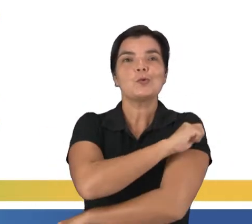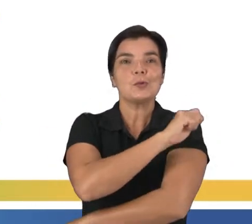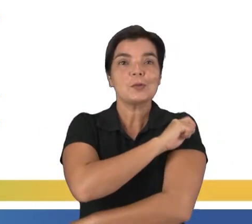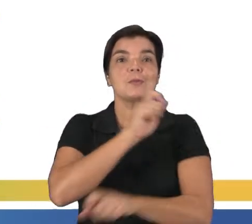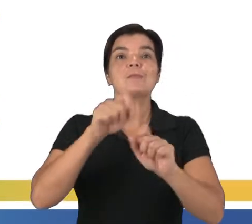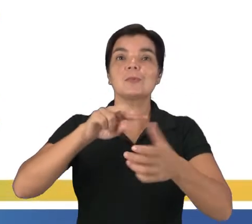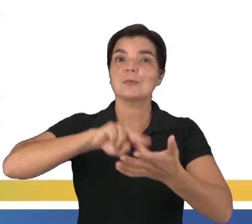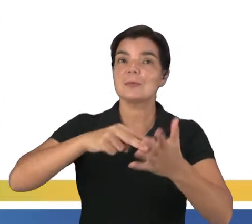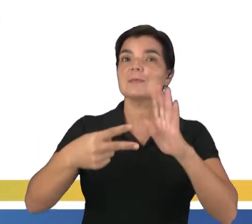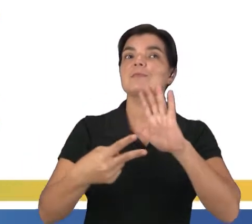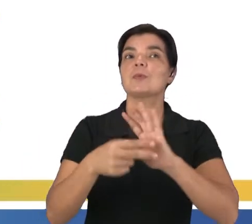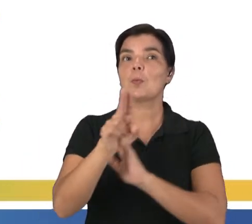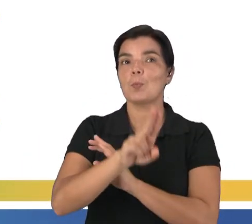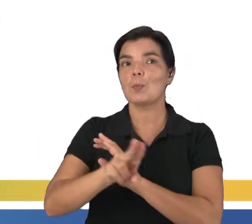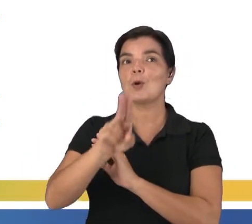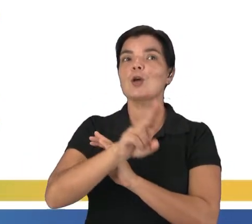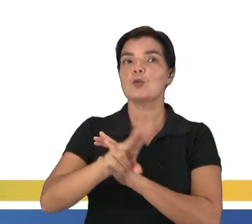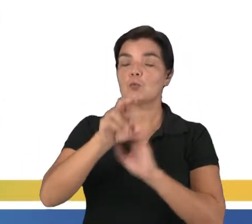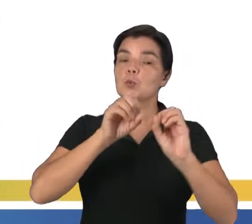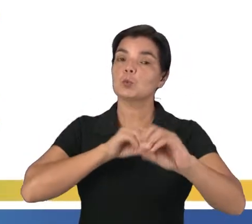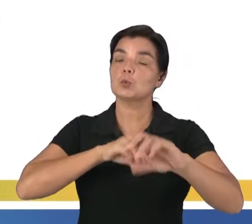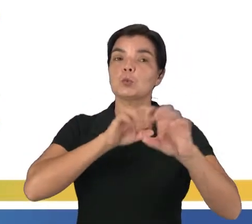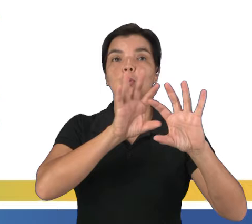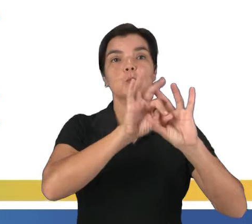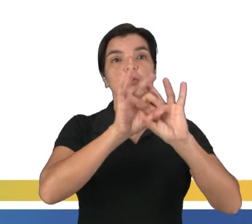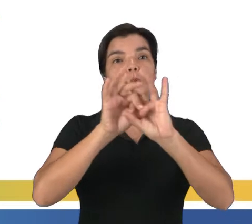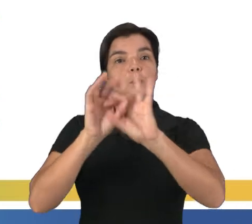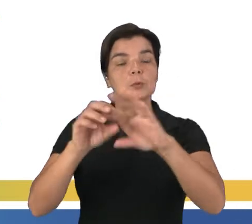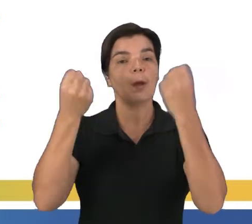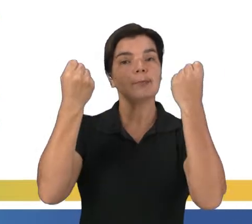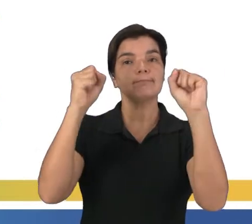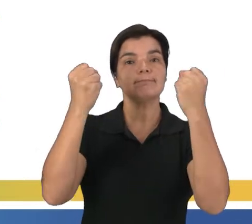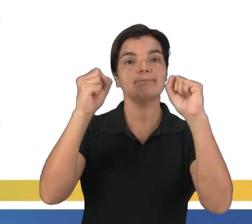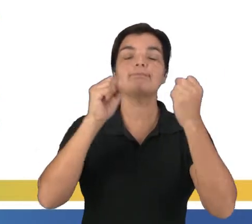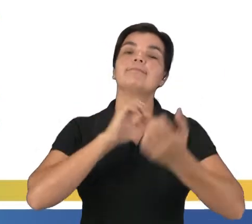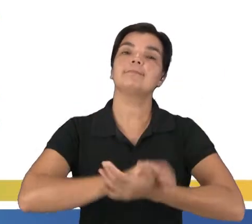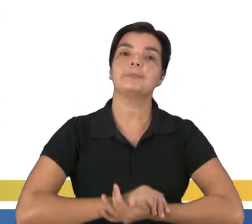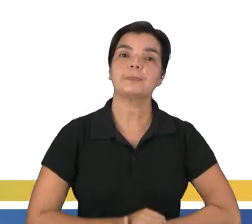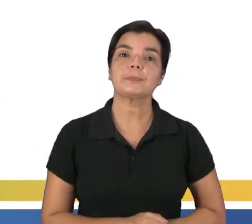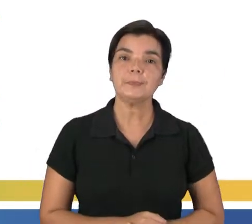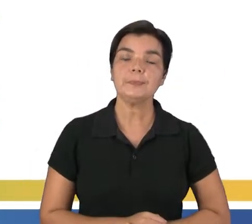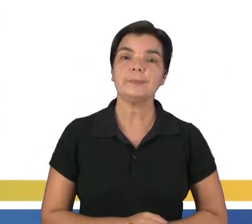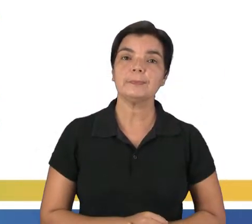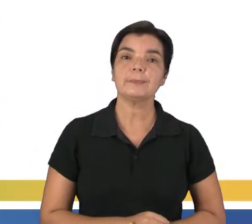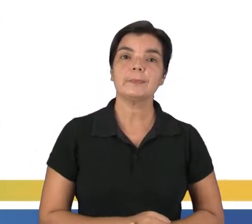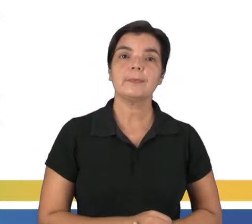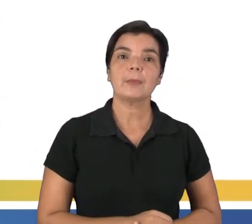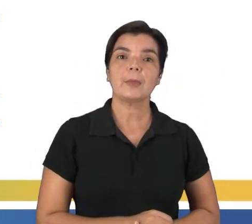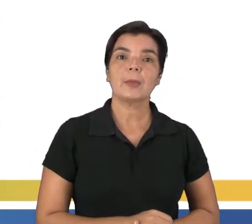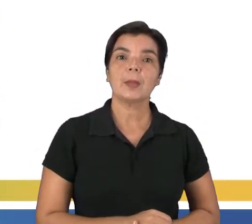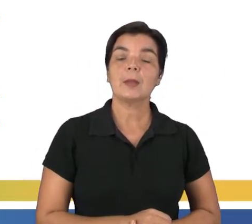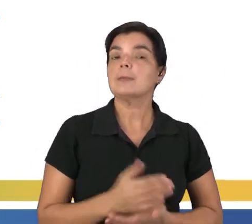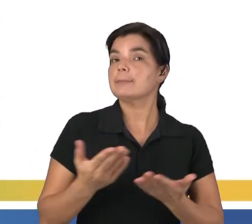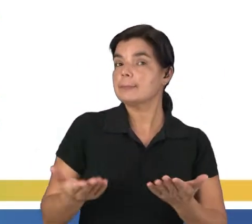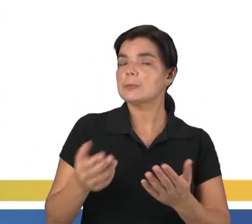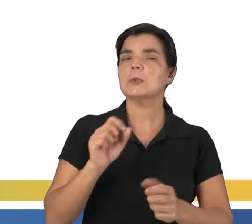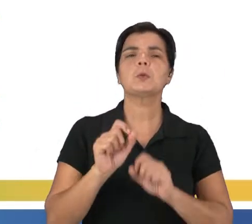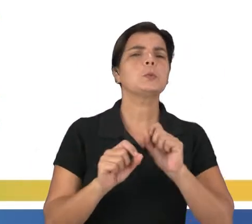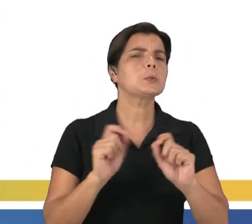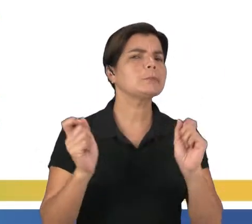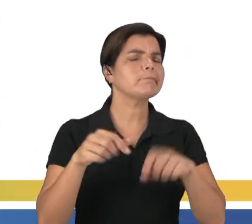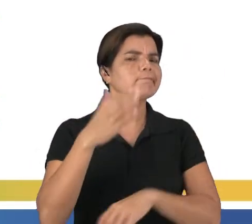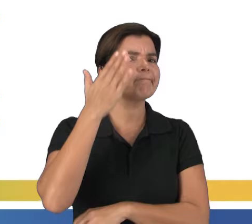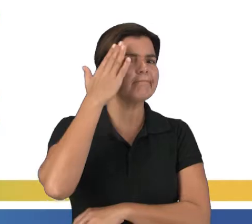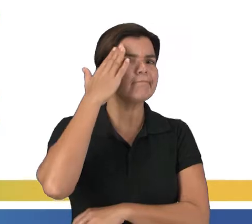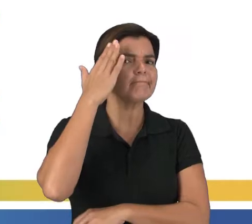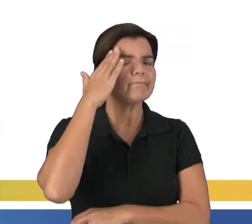dos alunos e podem ser ressignificados para o uso no ensino da contextualização da educação física. Então, o que a gente